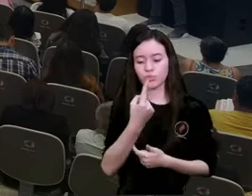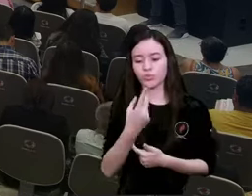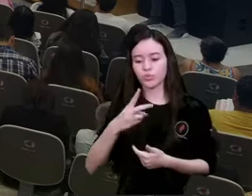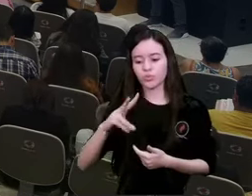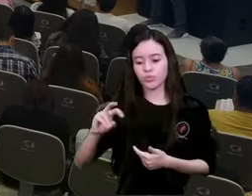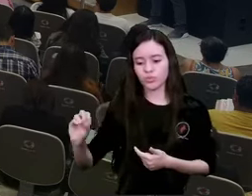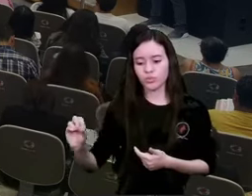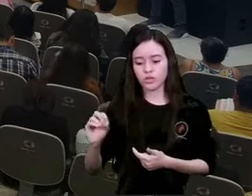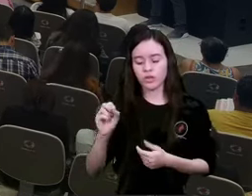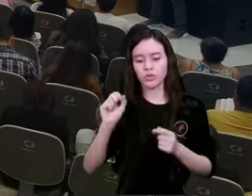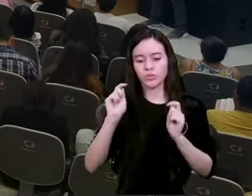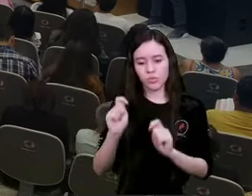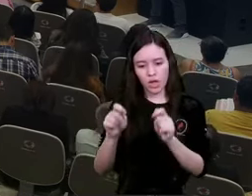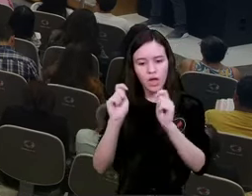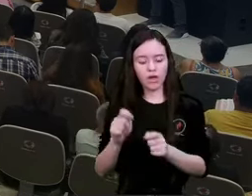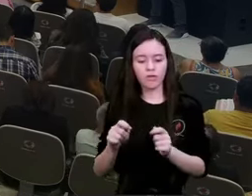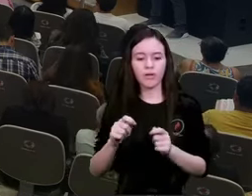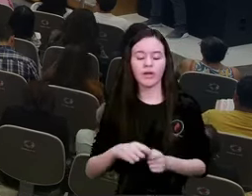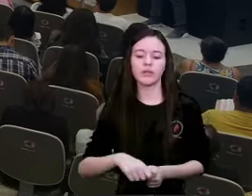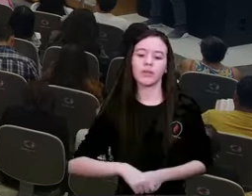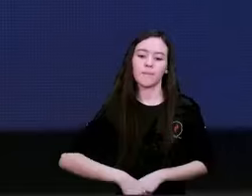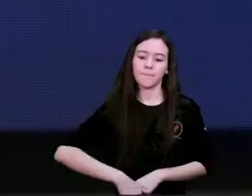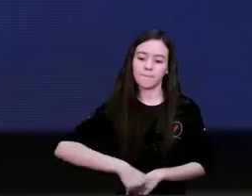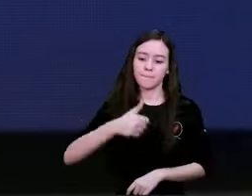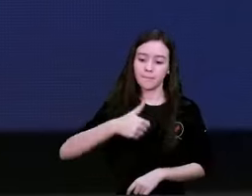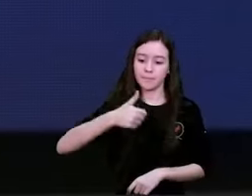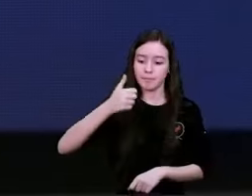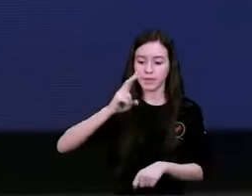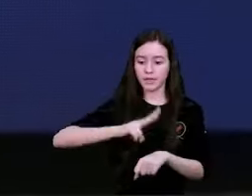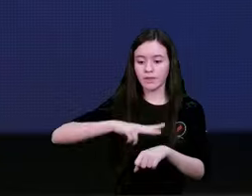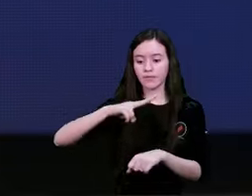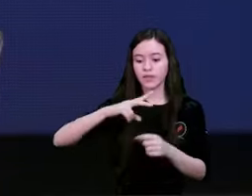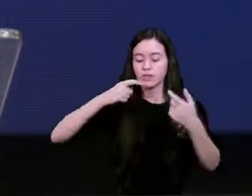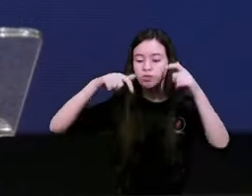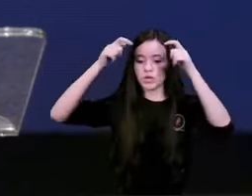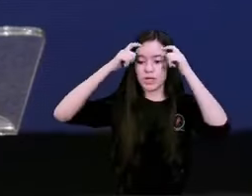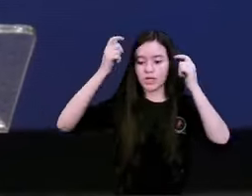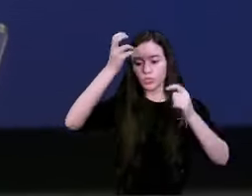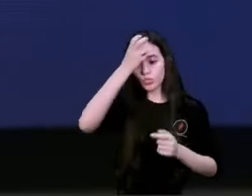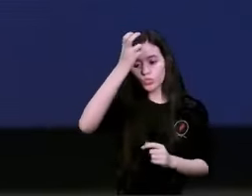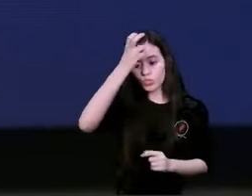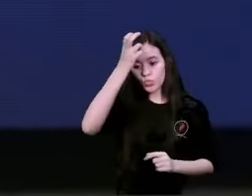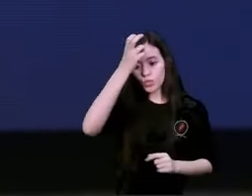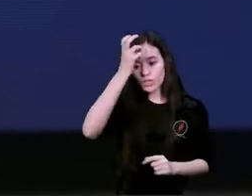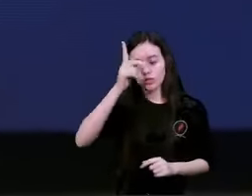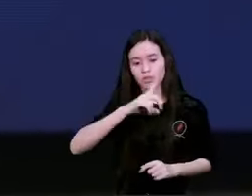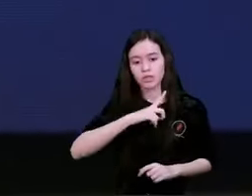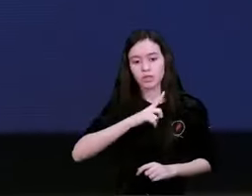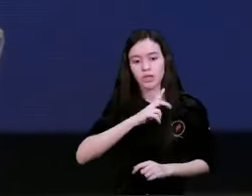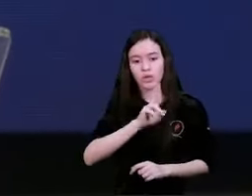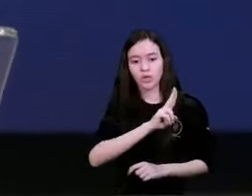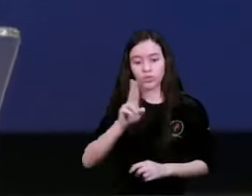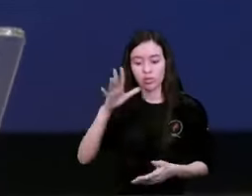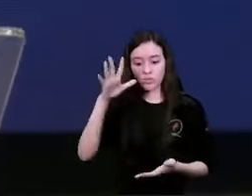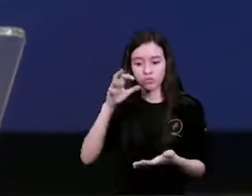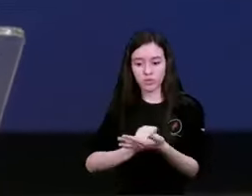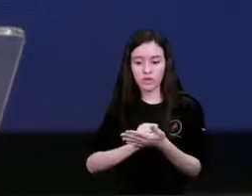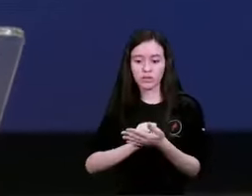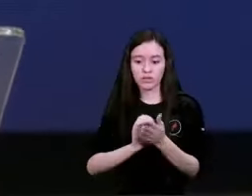1.200 carros. É a primeira vez que um rei do Egito, ele tem o seu nome escrito